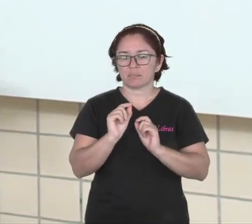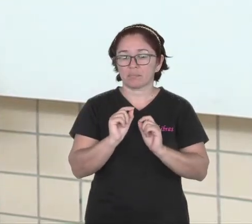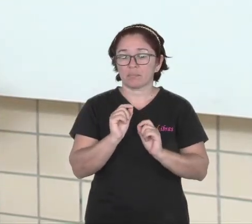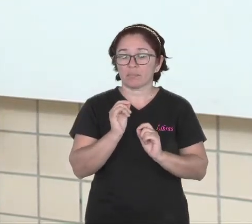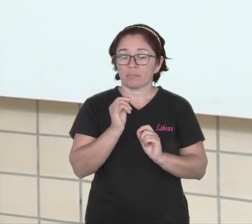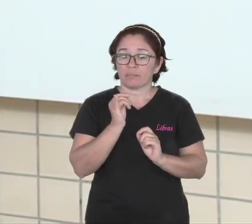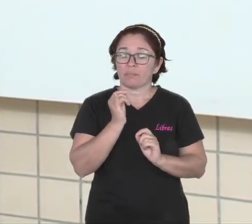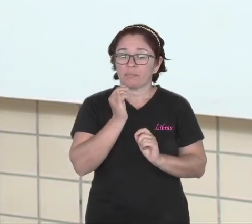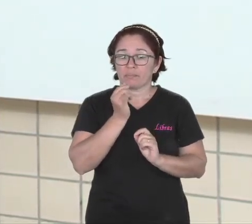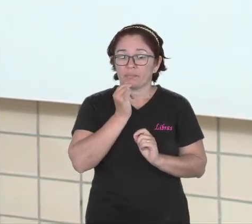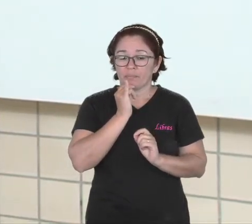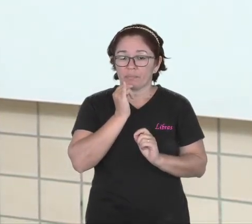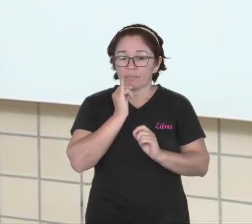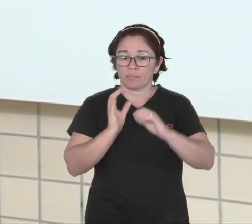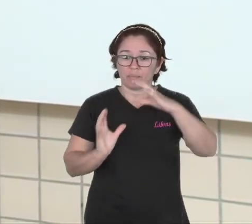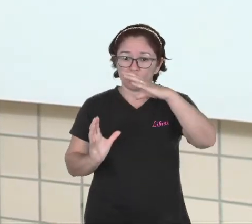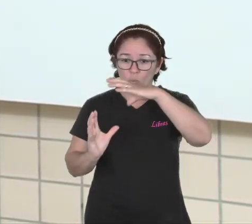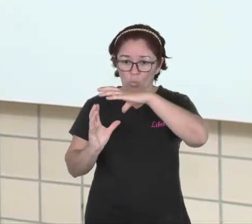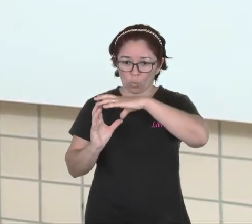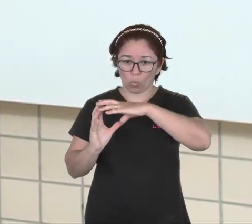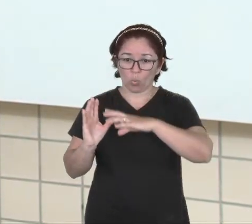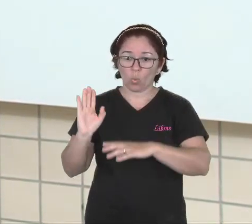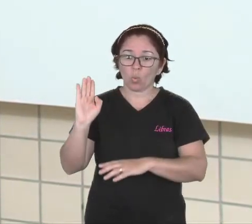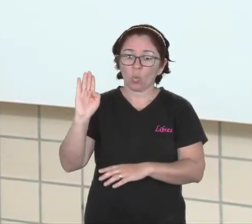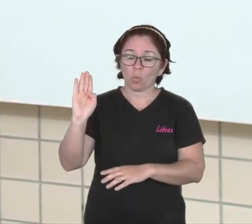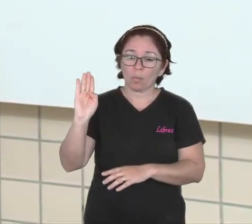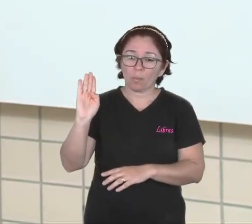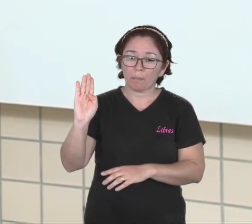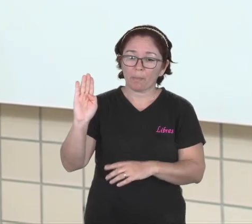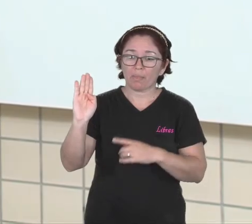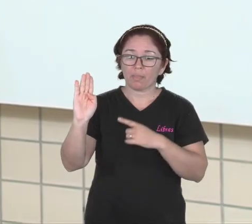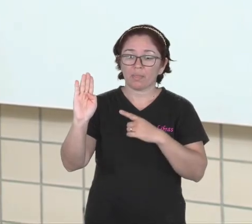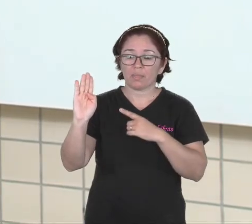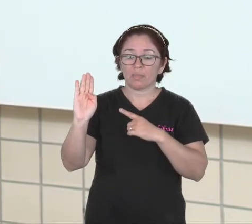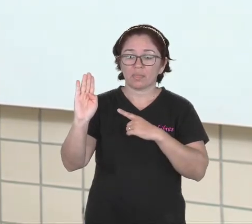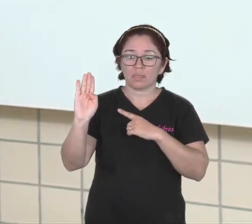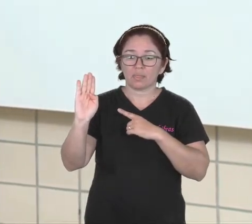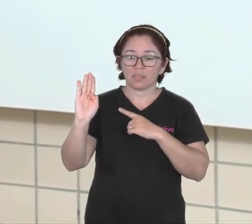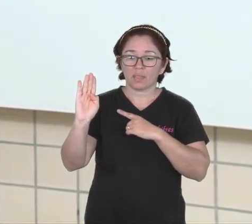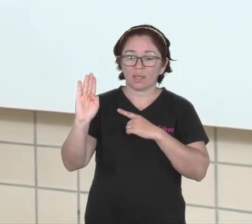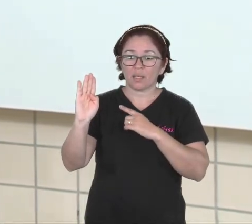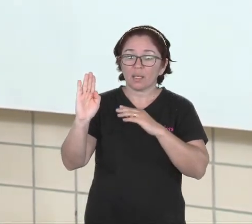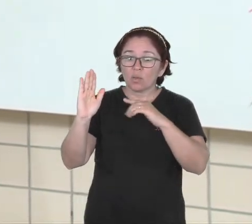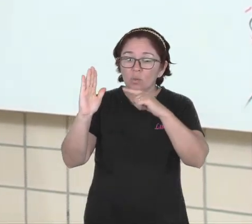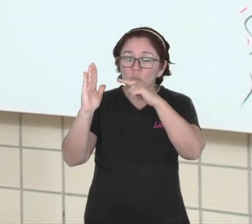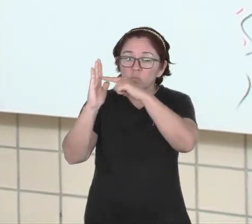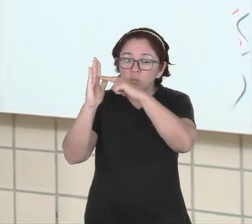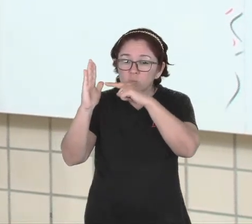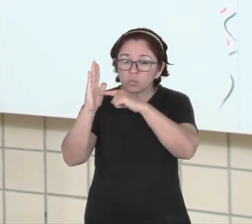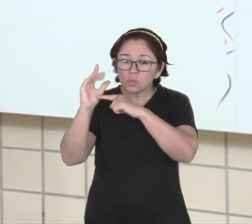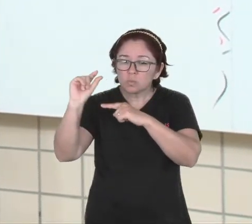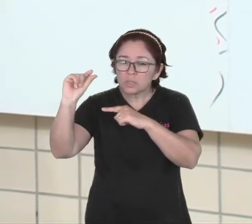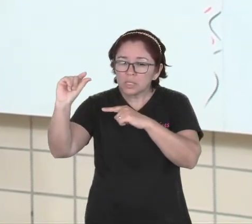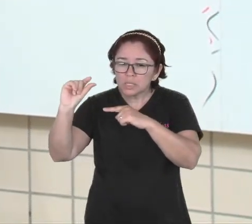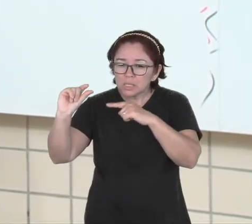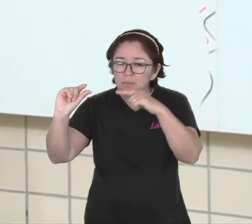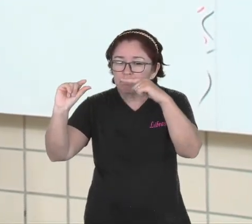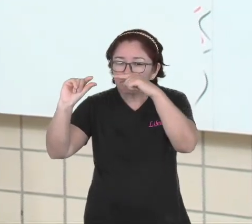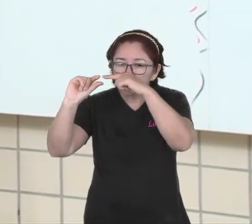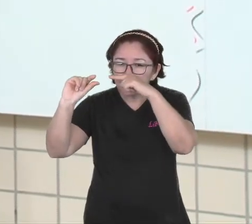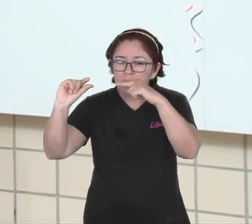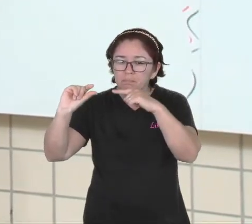conjunto que eu poderia ter as respostas, quais efetivamente viraram resposta? O 0,